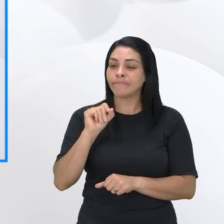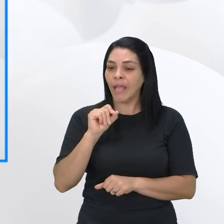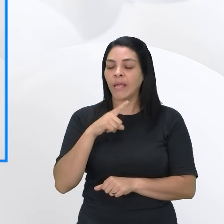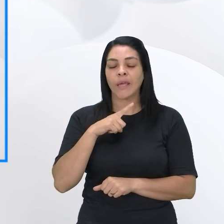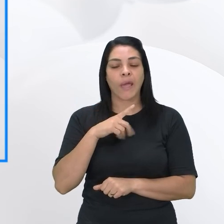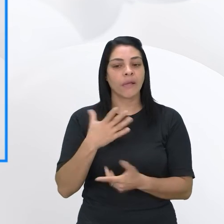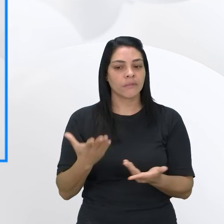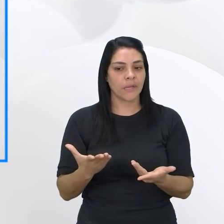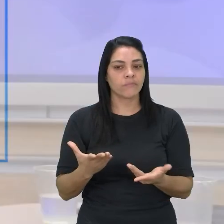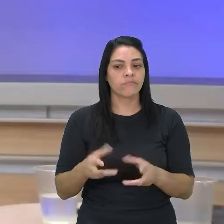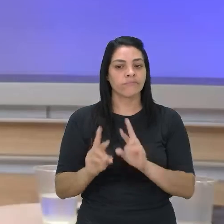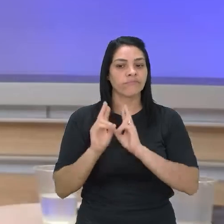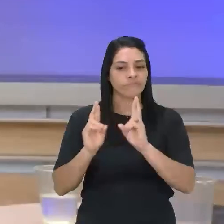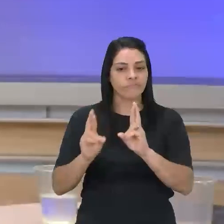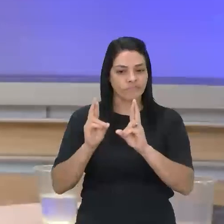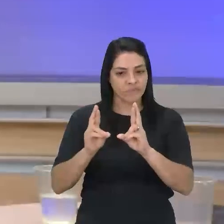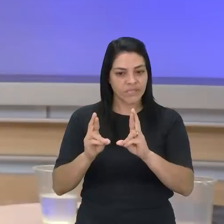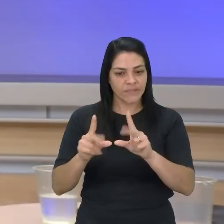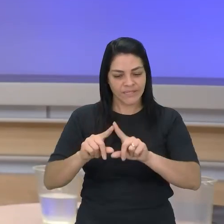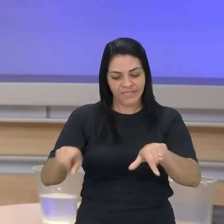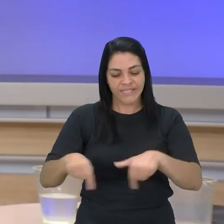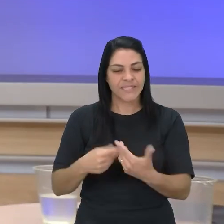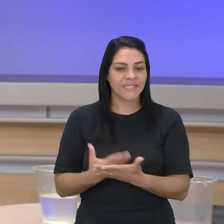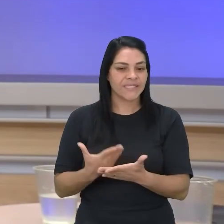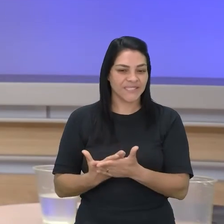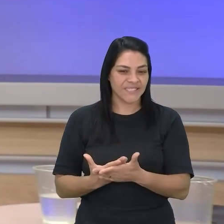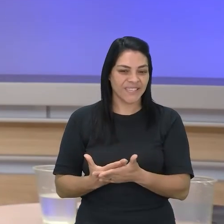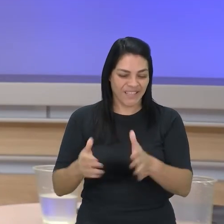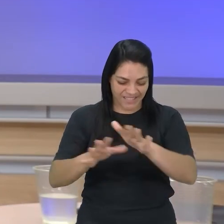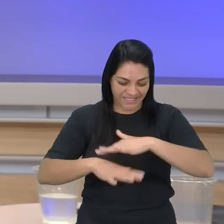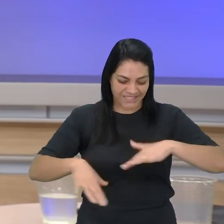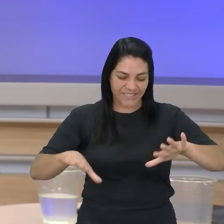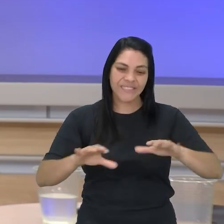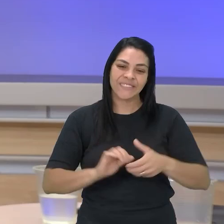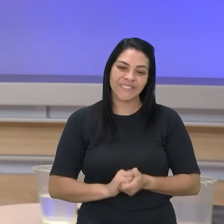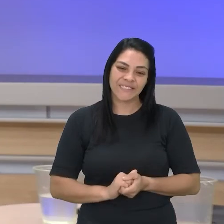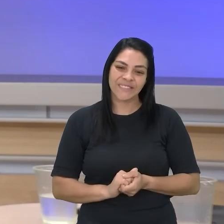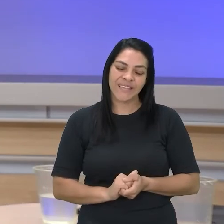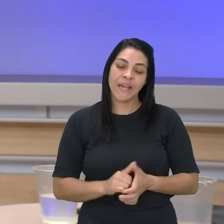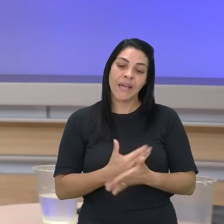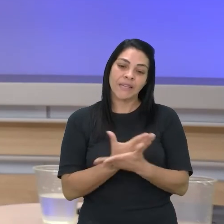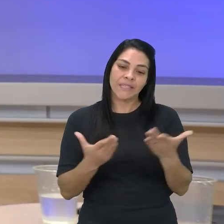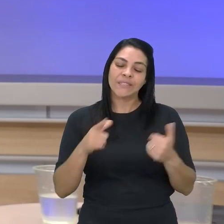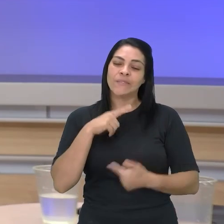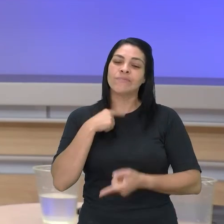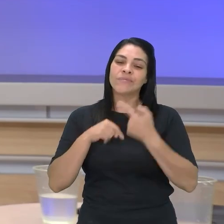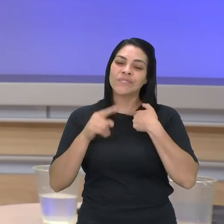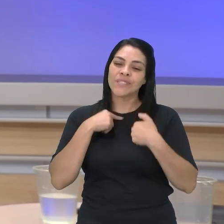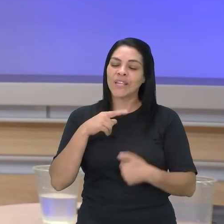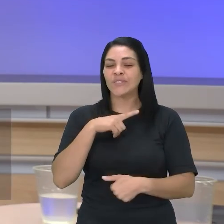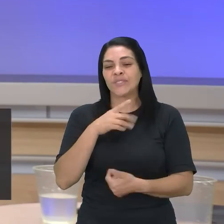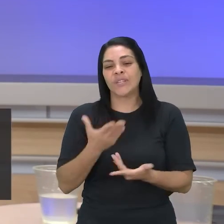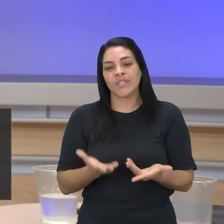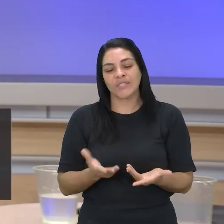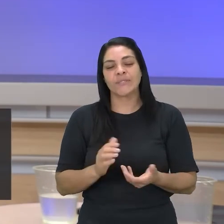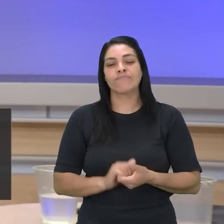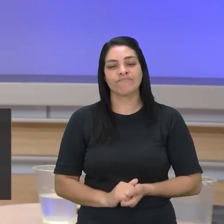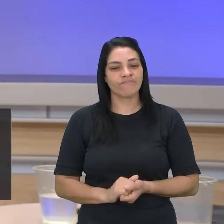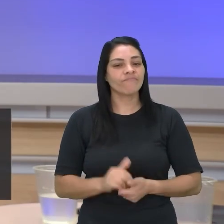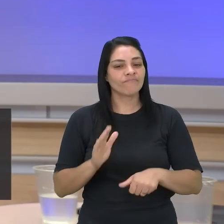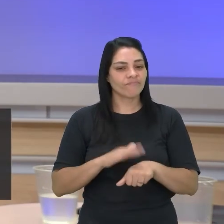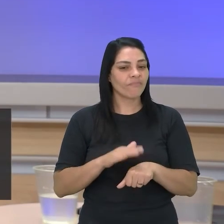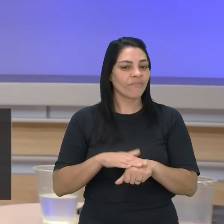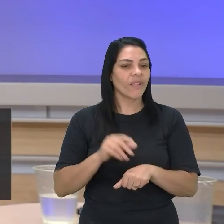E é isso, a gente espera que virem salas de aula ao ar livre, né? Nosso grande desejo é que realmente passe aí para fazer